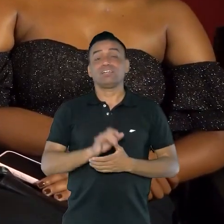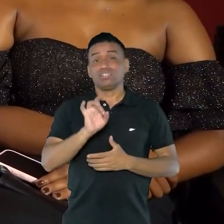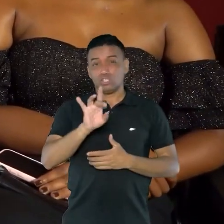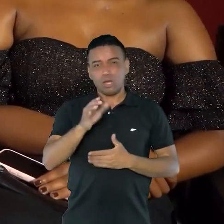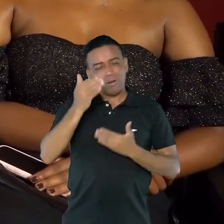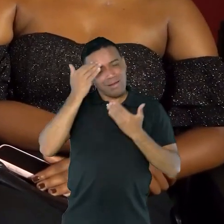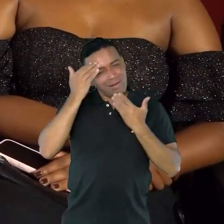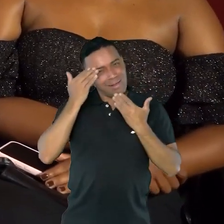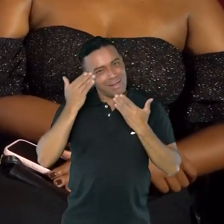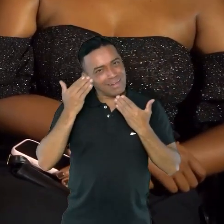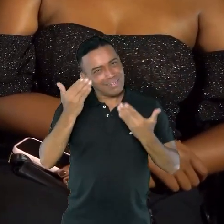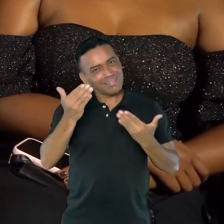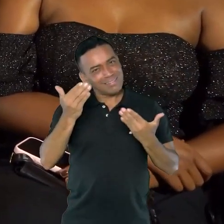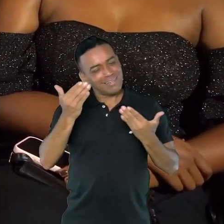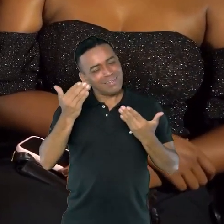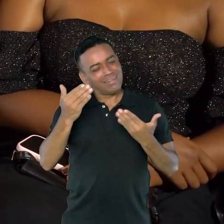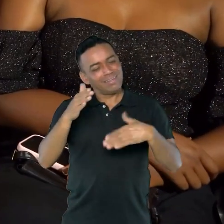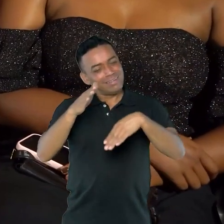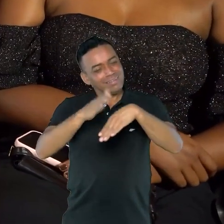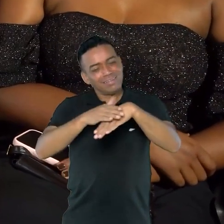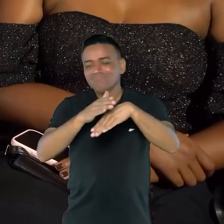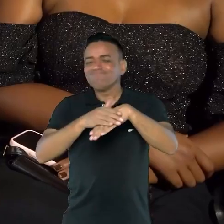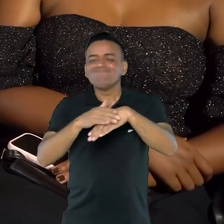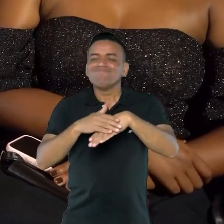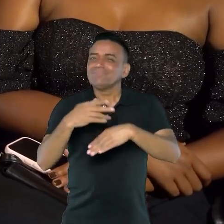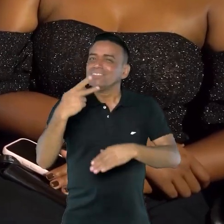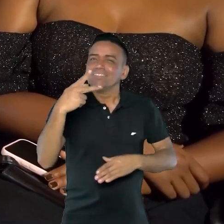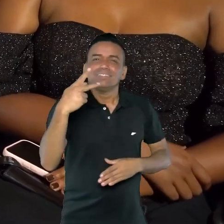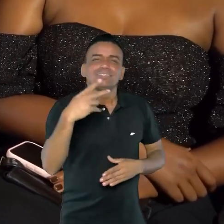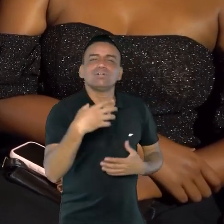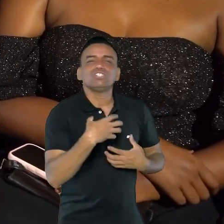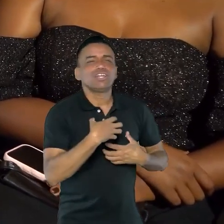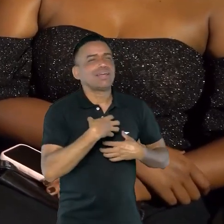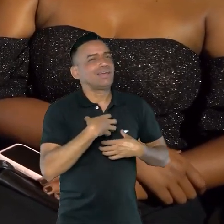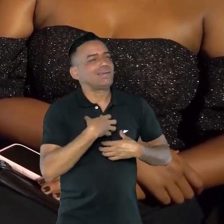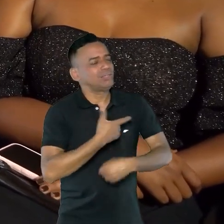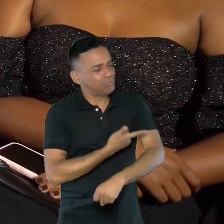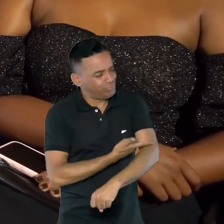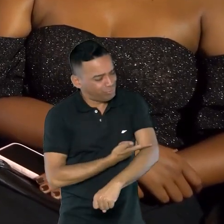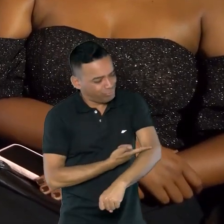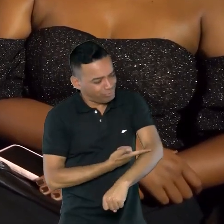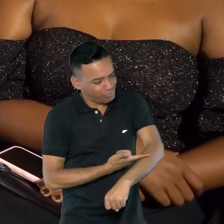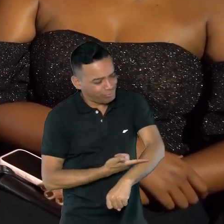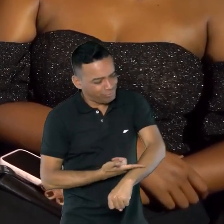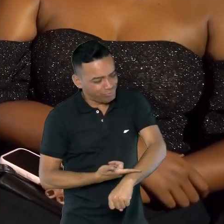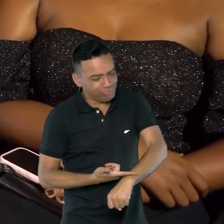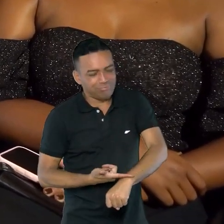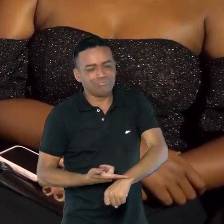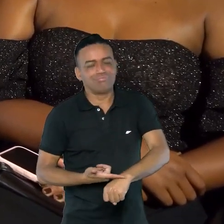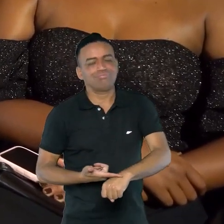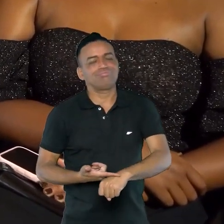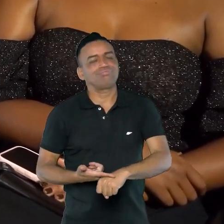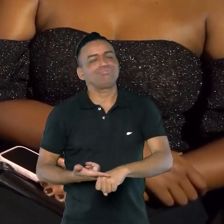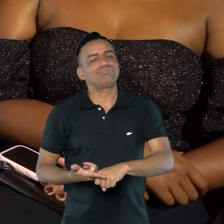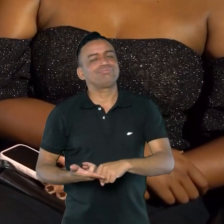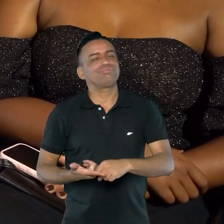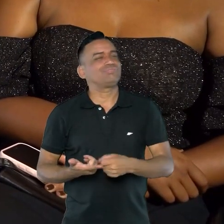agradecer mesmo a sua maneira delicada de falar de coisas tão